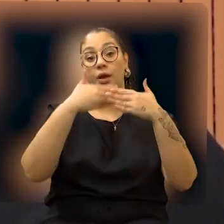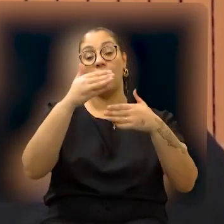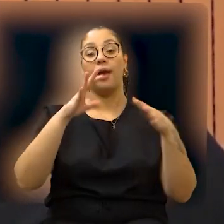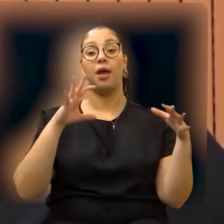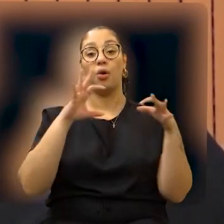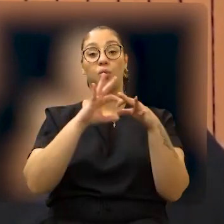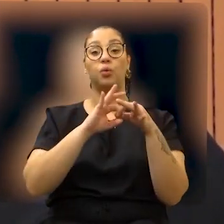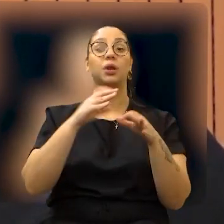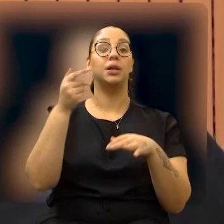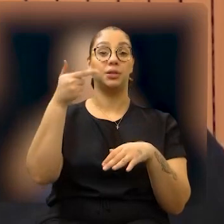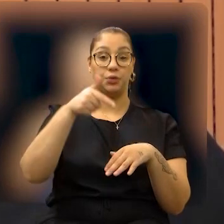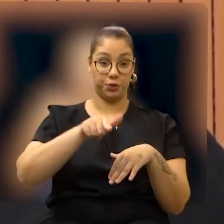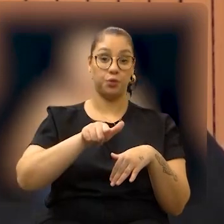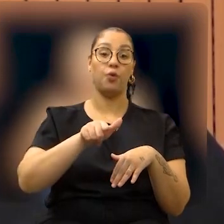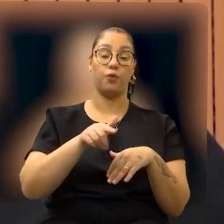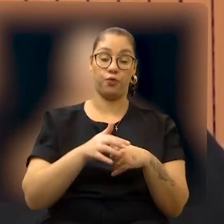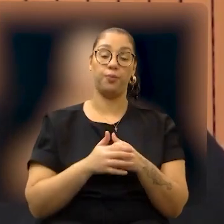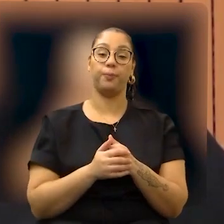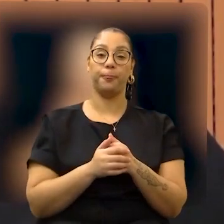nesse processo de reconexão